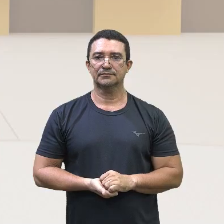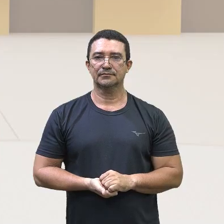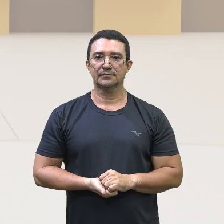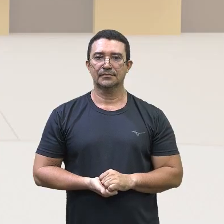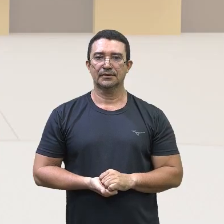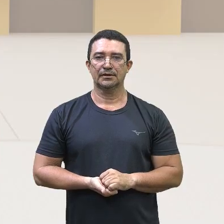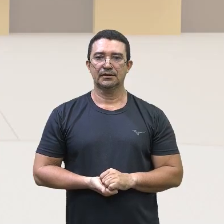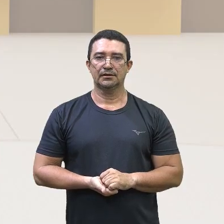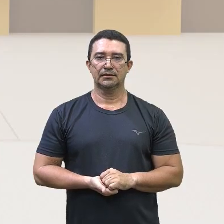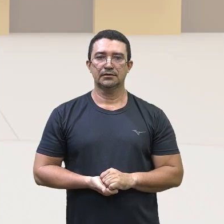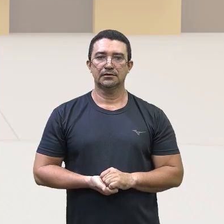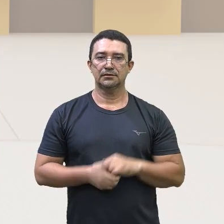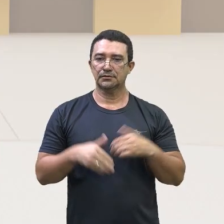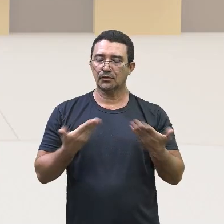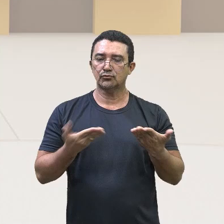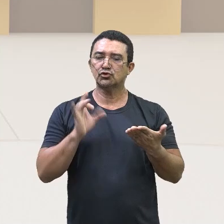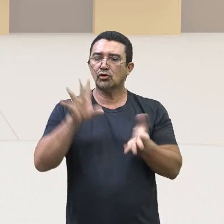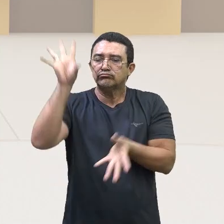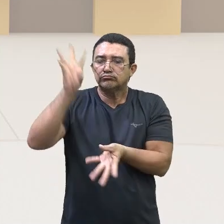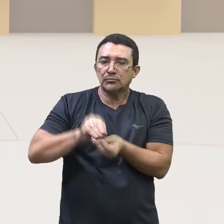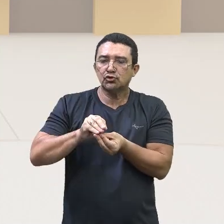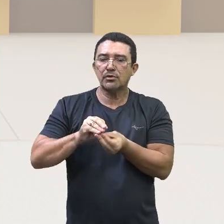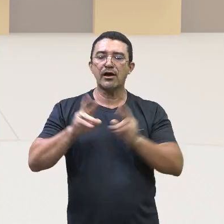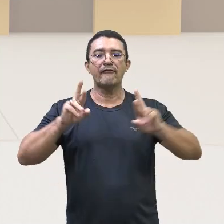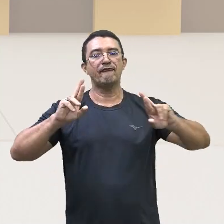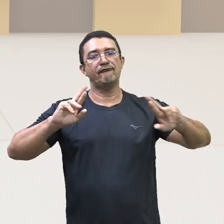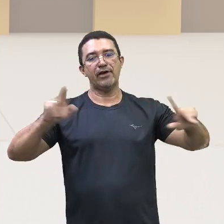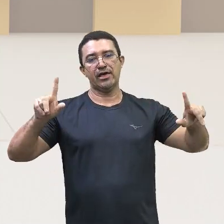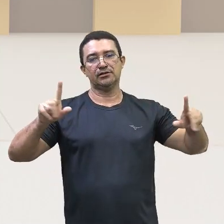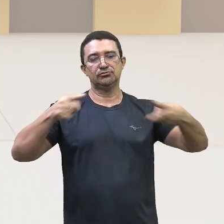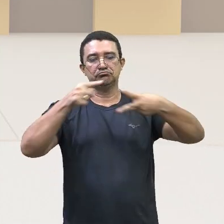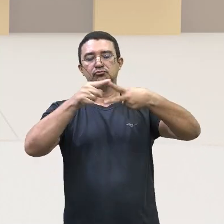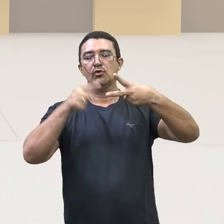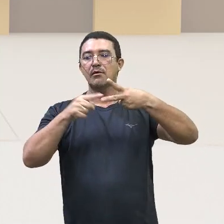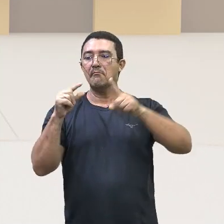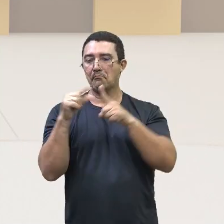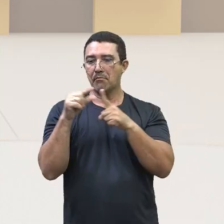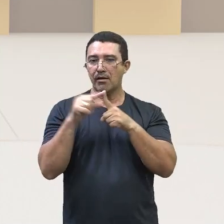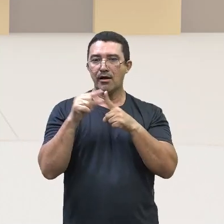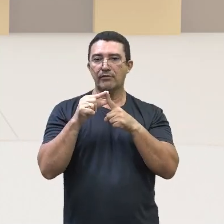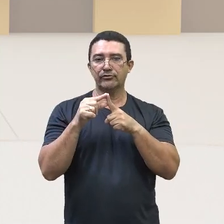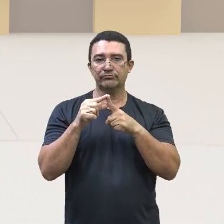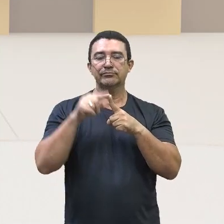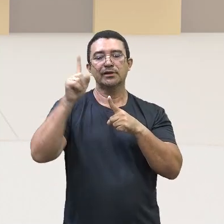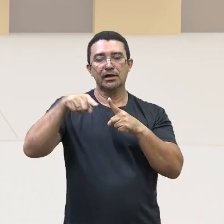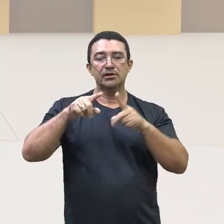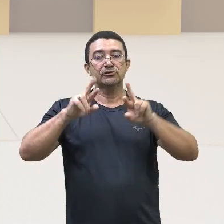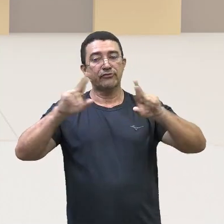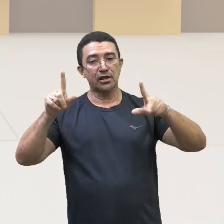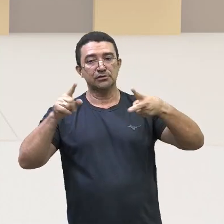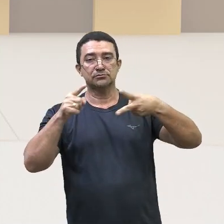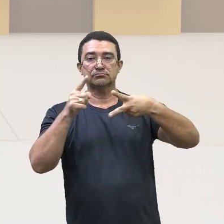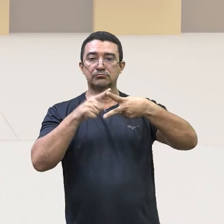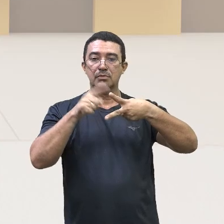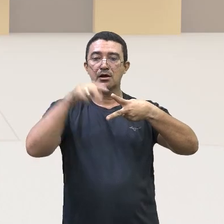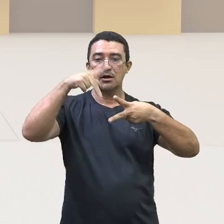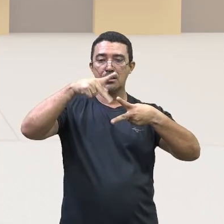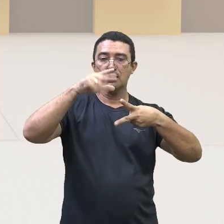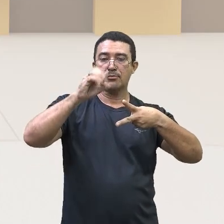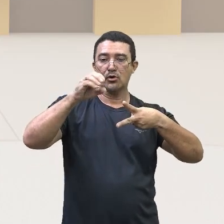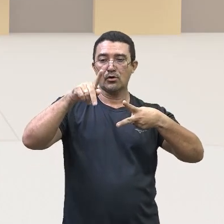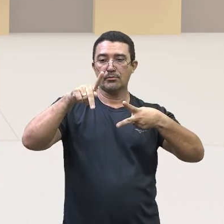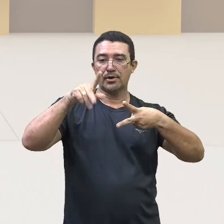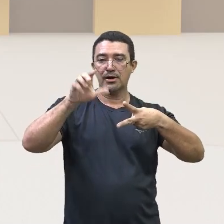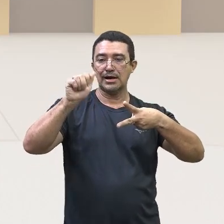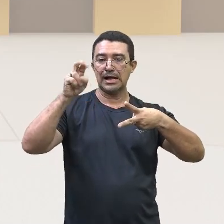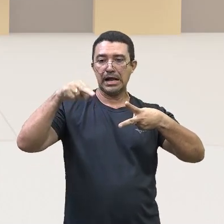né? Exatamente. Então, gente, só para resumir, essa diferença entre propaganda e publicidade, ela consiste nessa diferença de propaganda, ela não